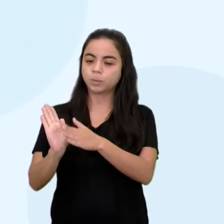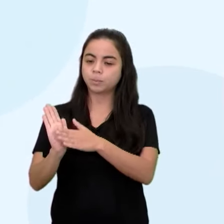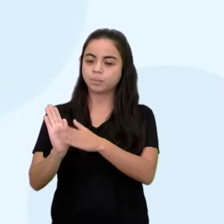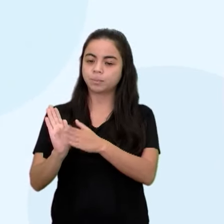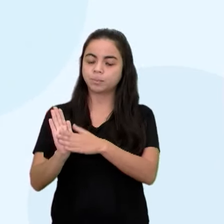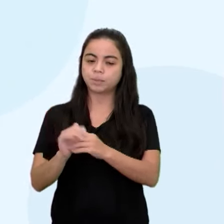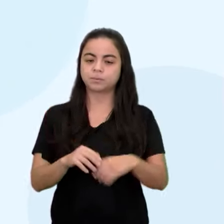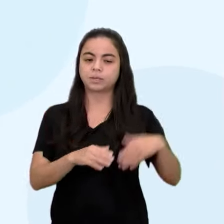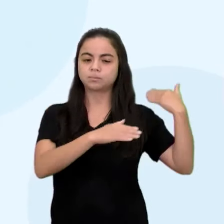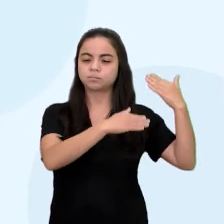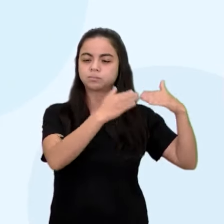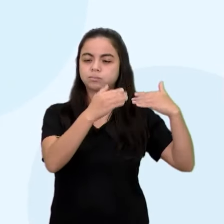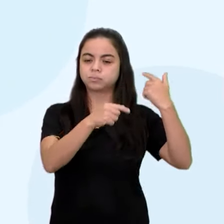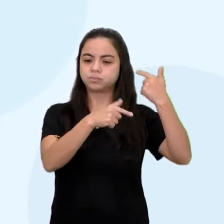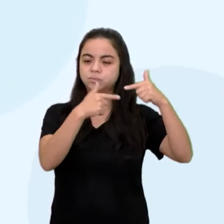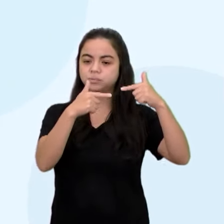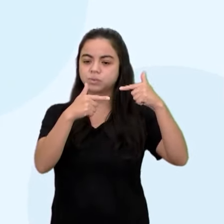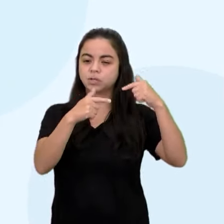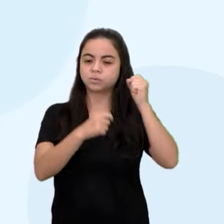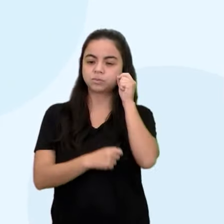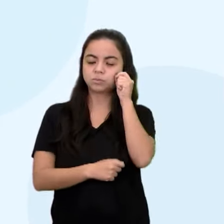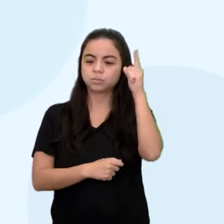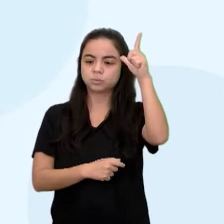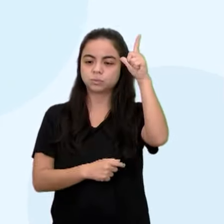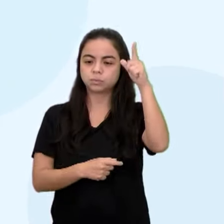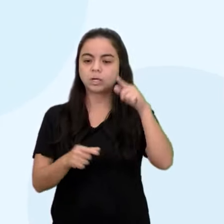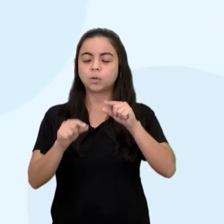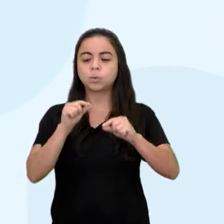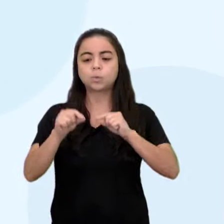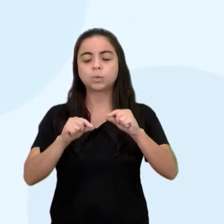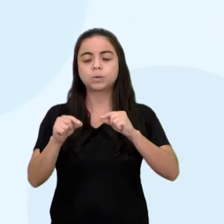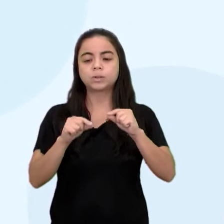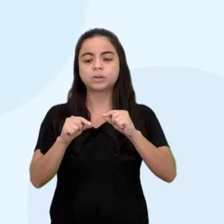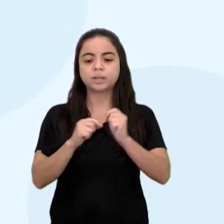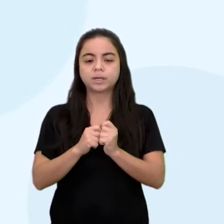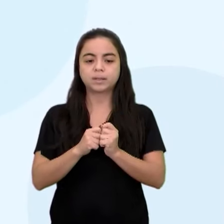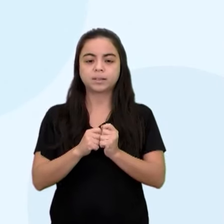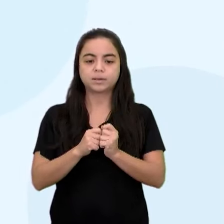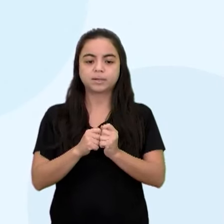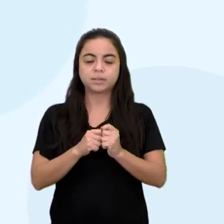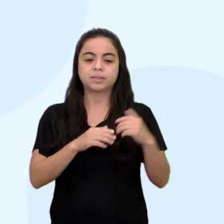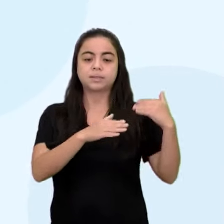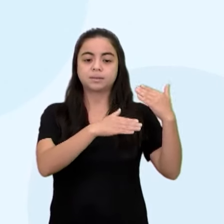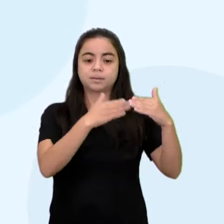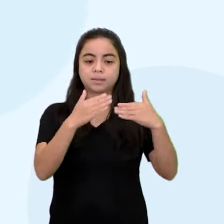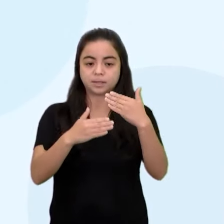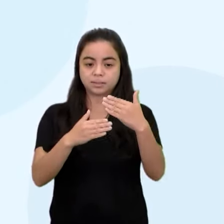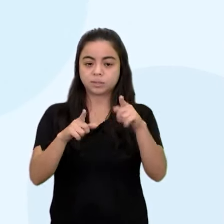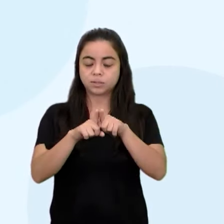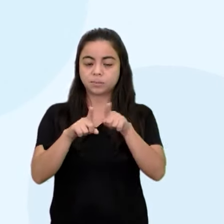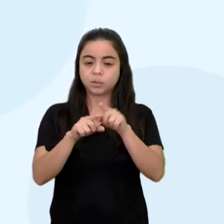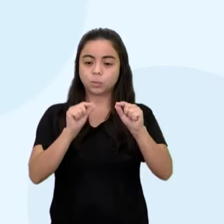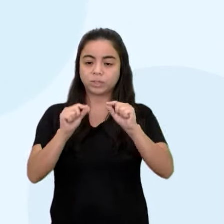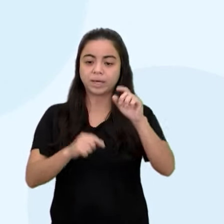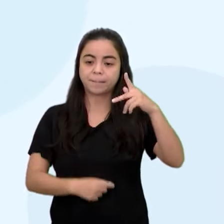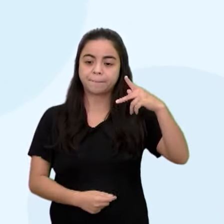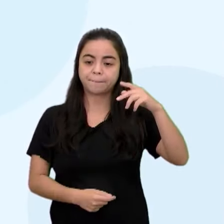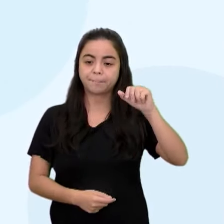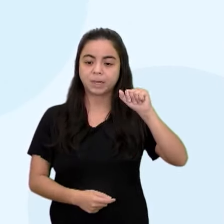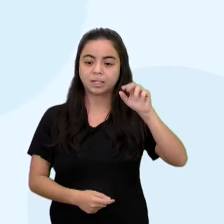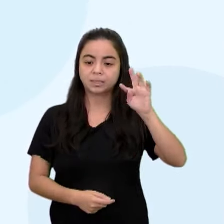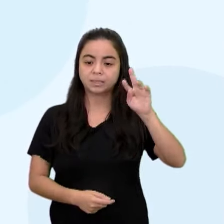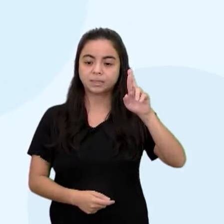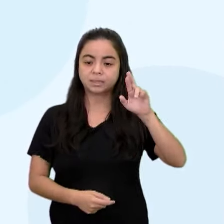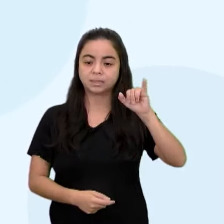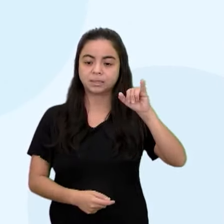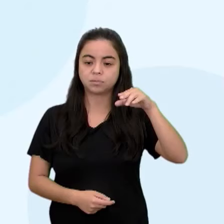as tradições culturais, o que é uma manifestação cultural e o que é um patrimônio cultural. Basicamente, o nosso